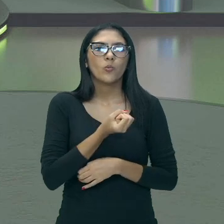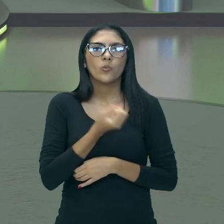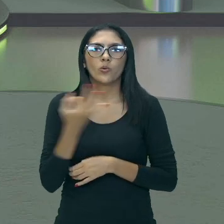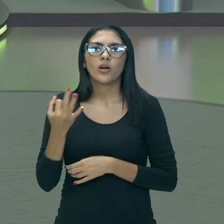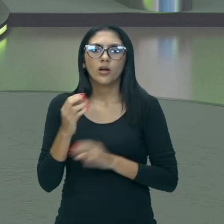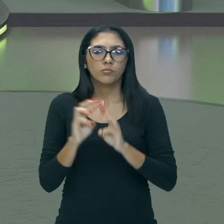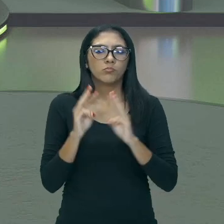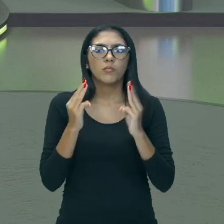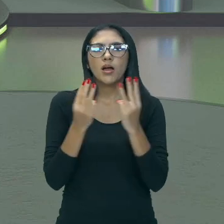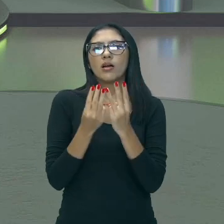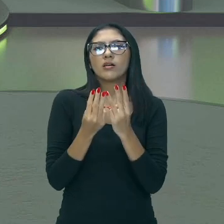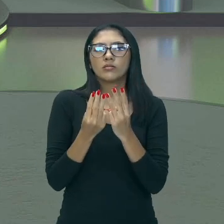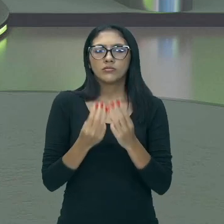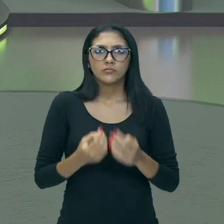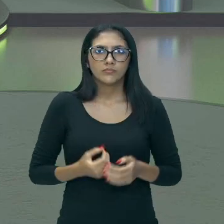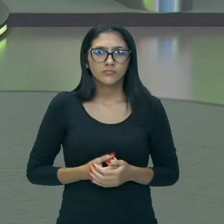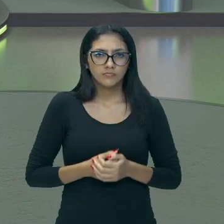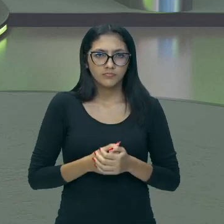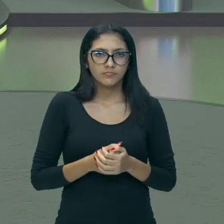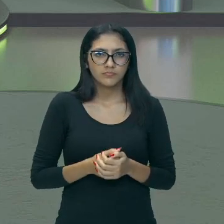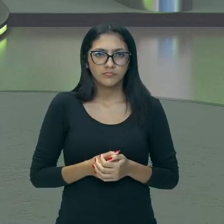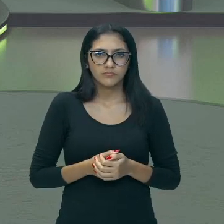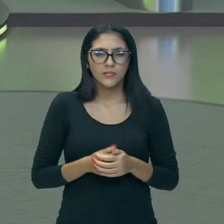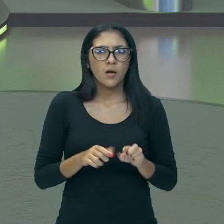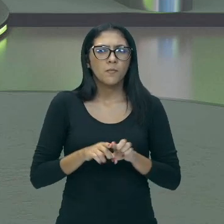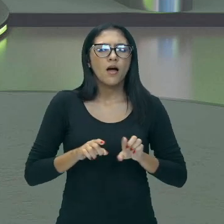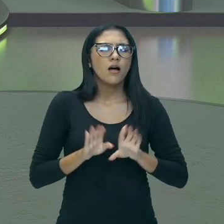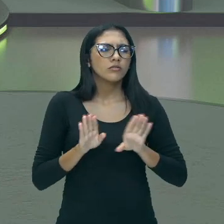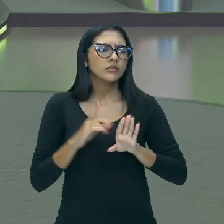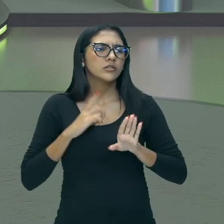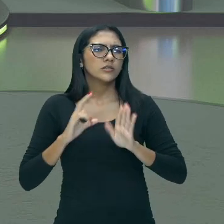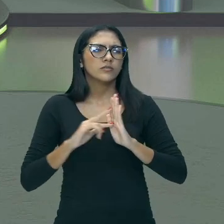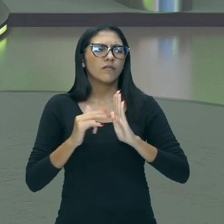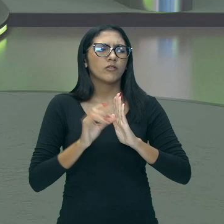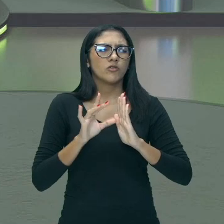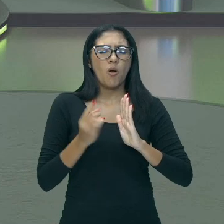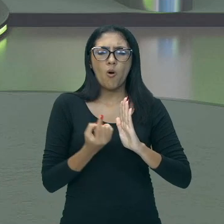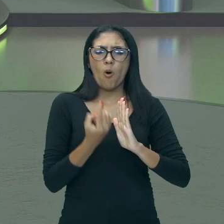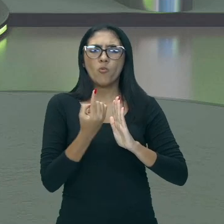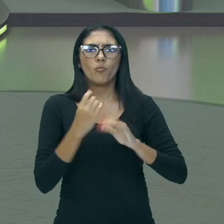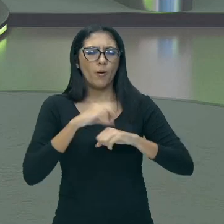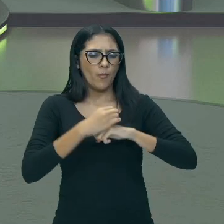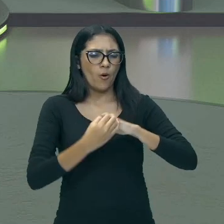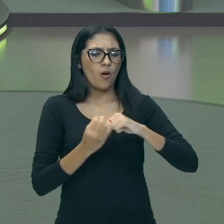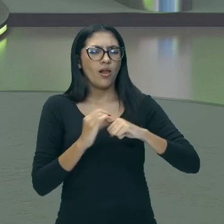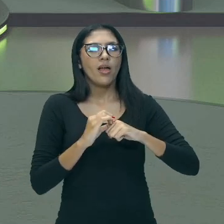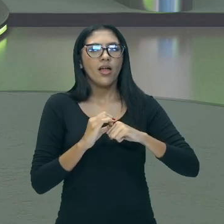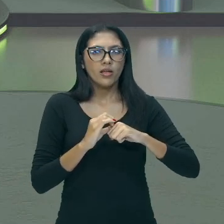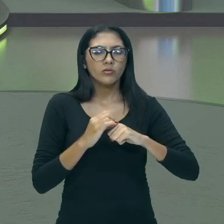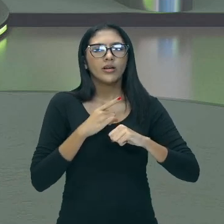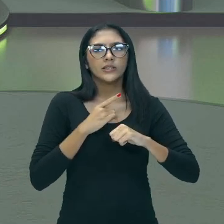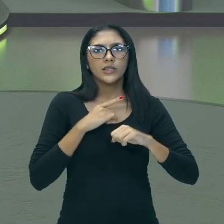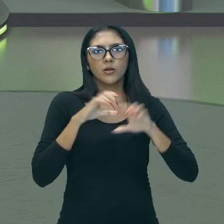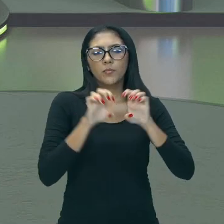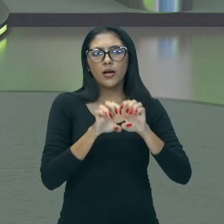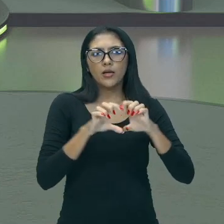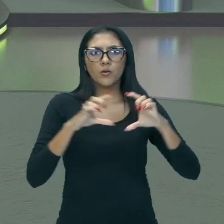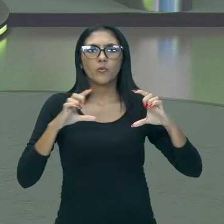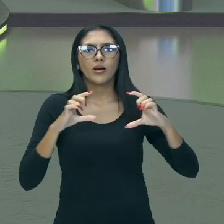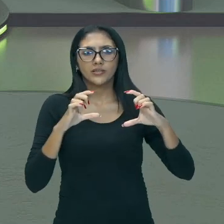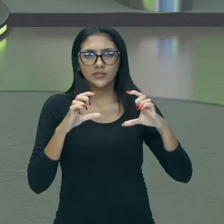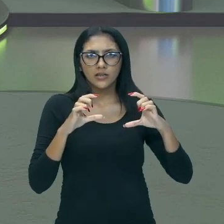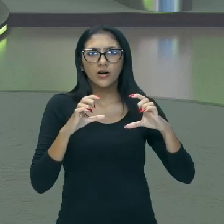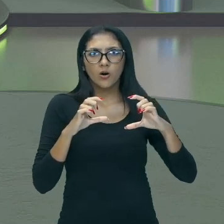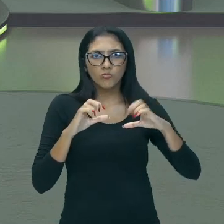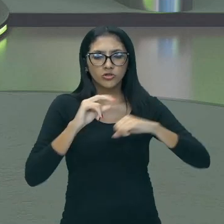molécula. Mas não significa que só tem uma molécula. Tem 6 vezes 10 a 23